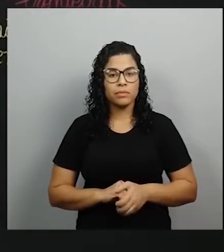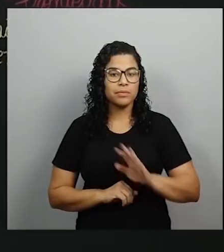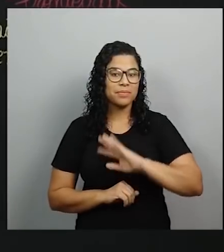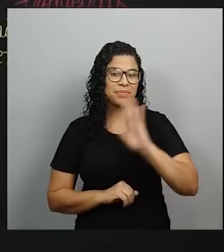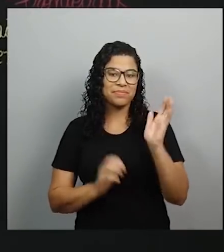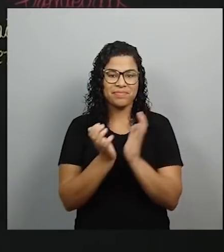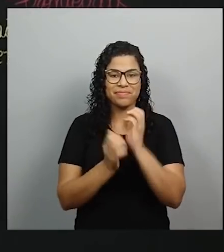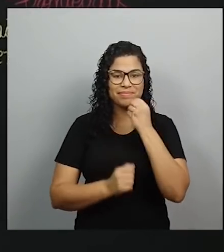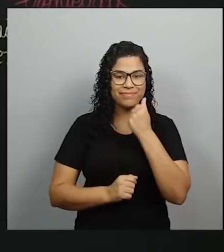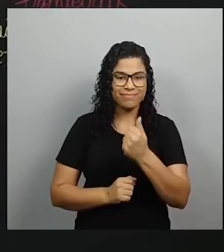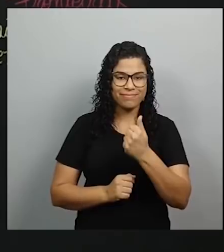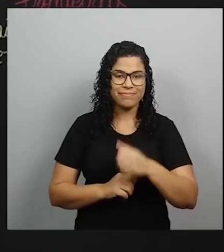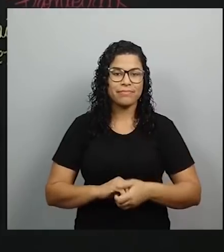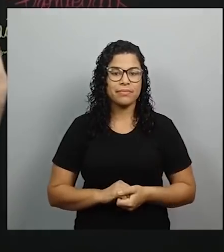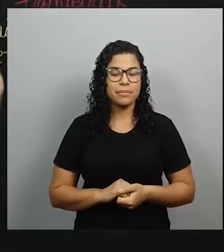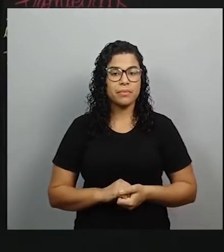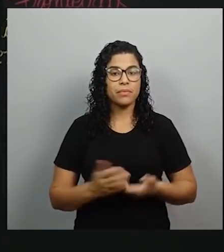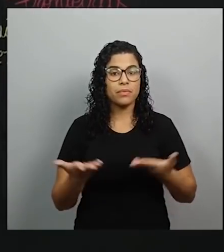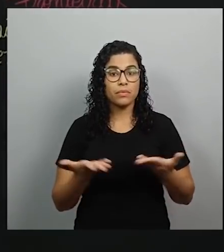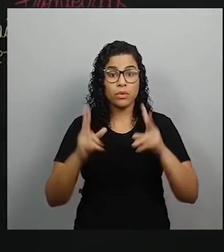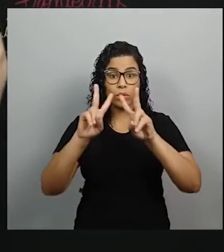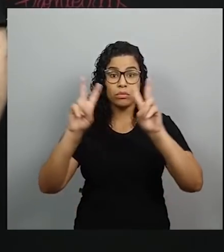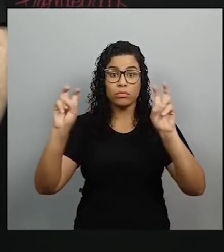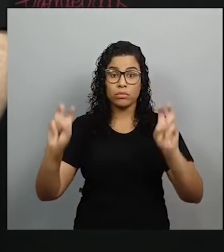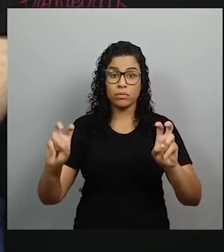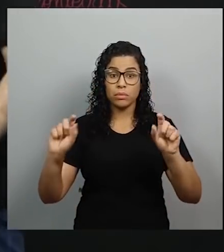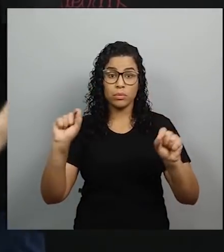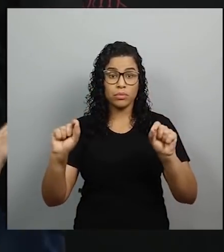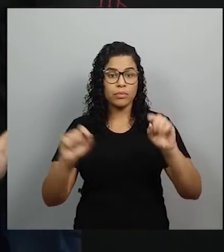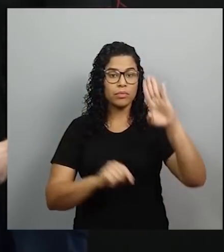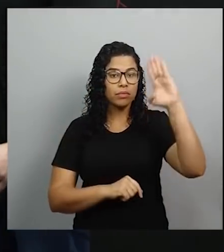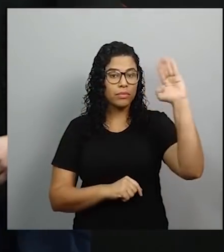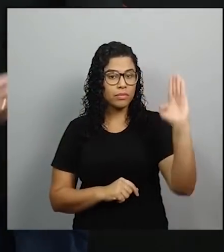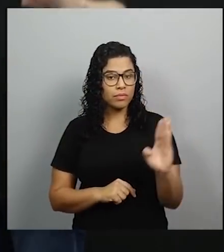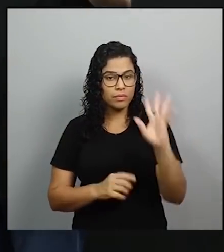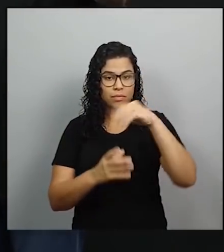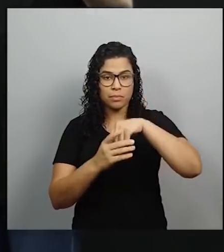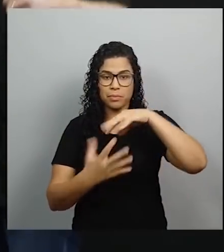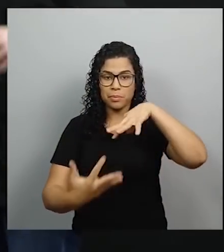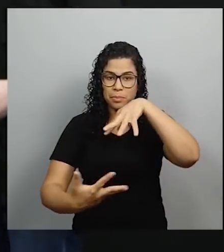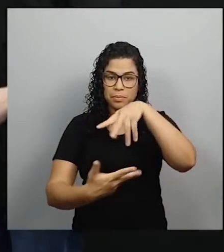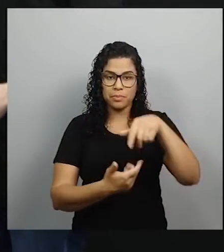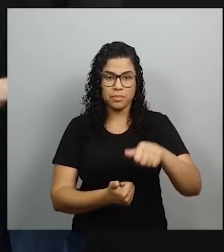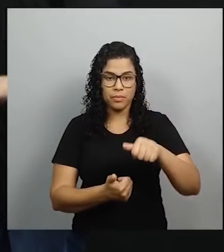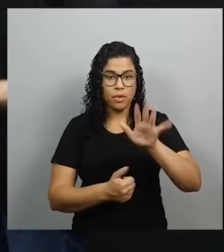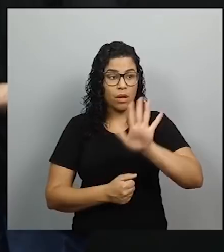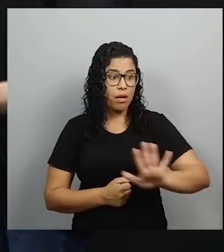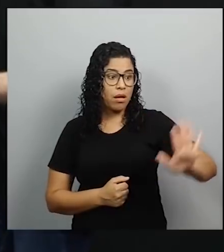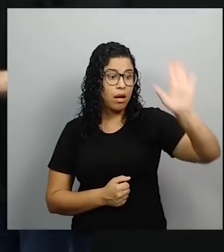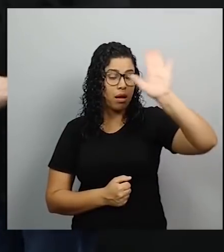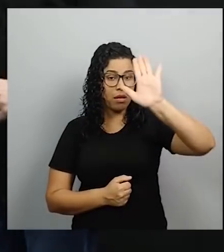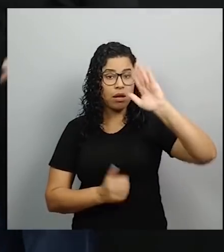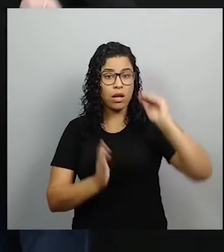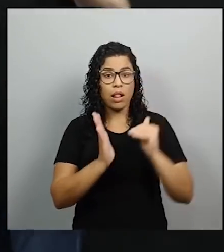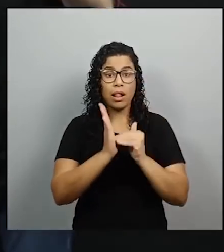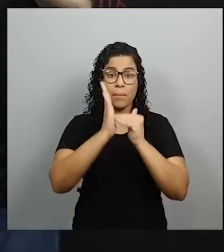Salve, salve, pessoal! Tudo bem? Vamos falar agora sobre o Brasil no mundo, sua área, os limites e